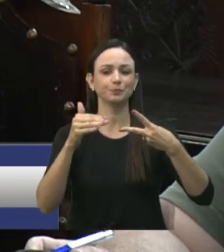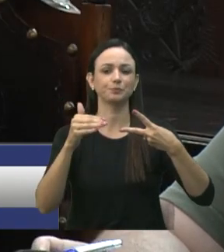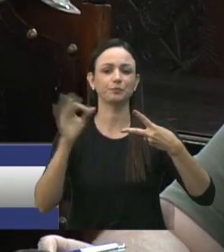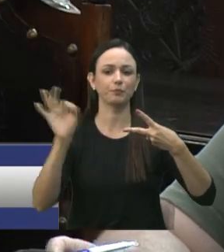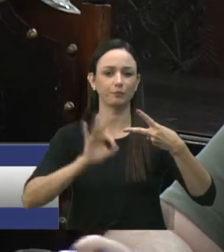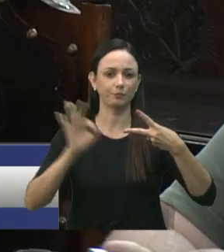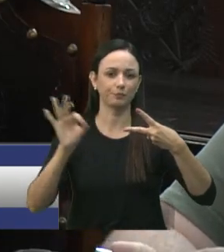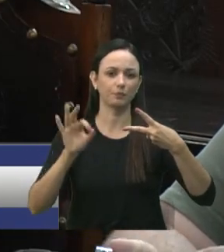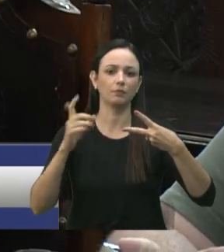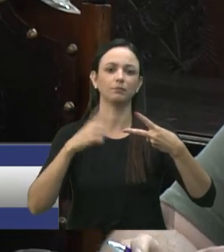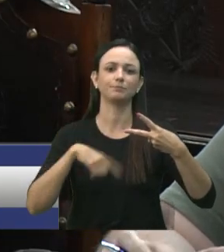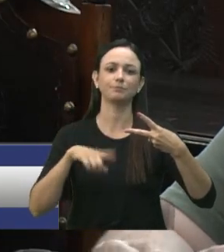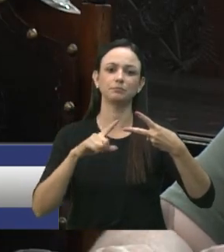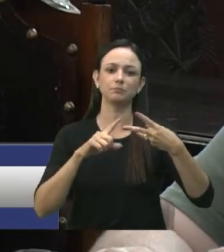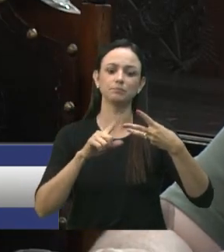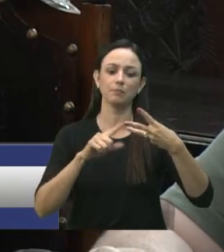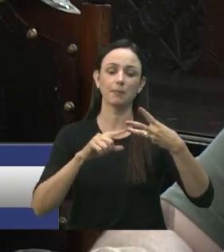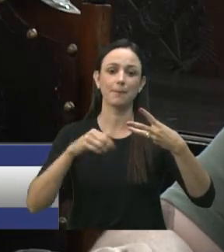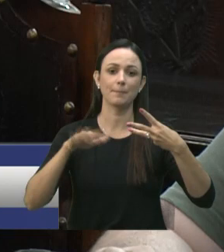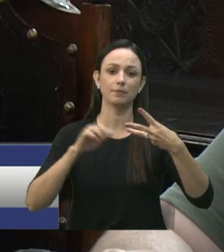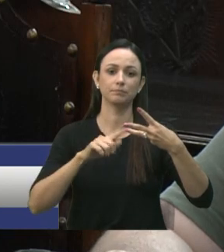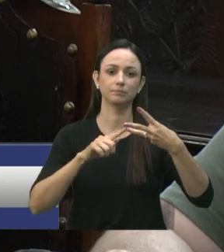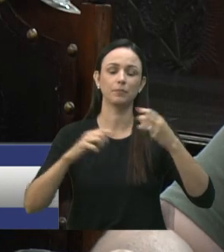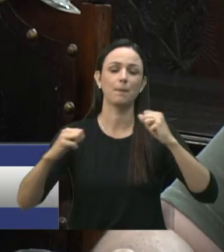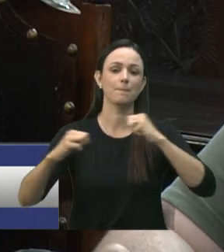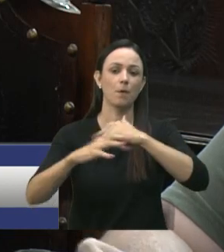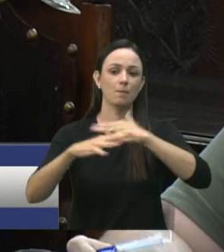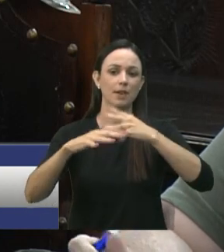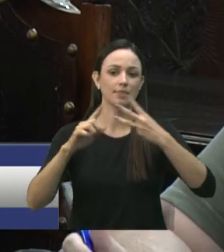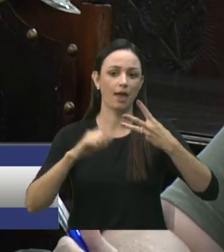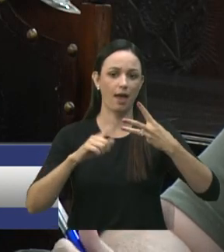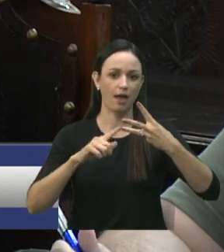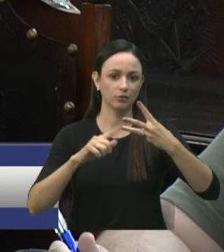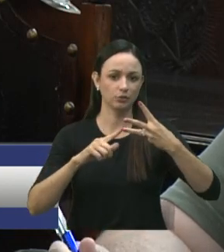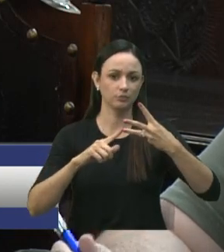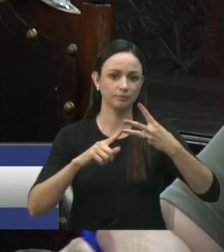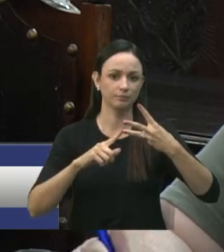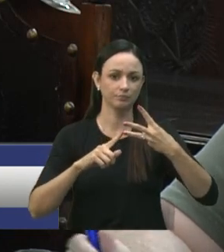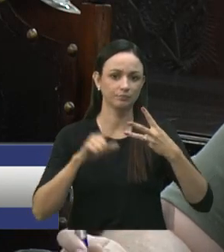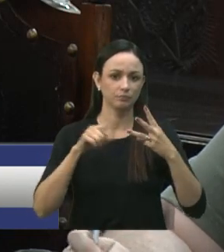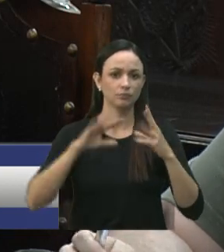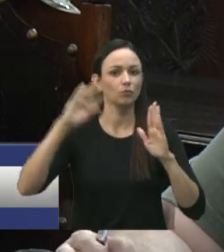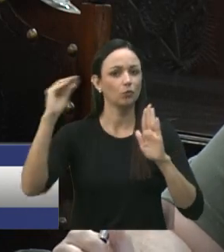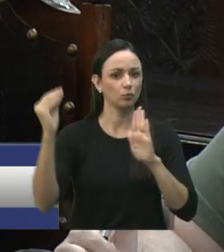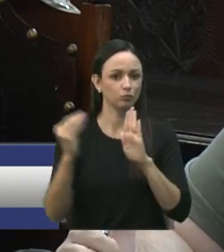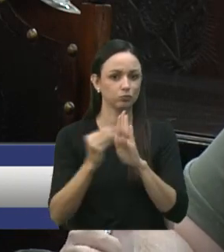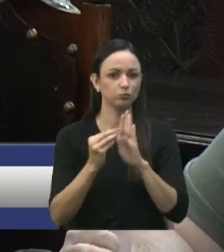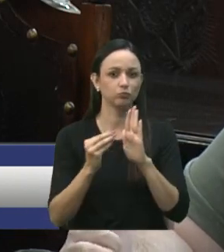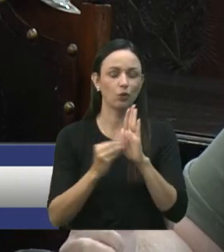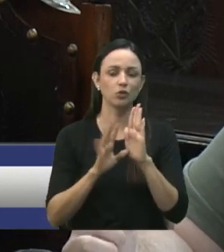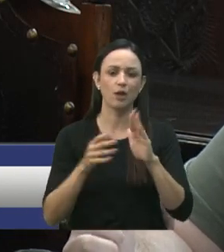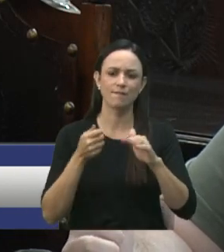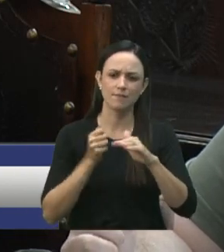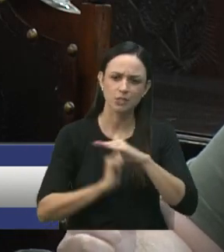E aí, óbvio, né, com uma distância bem grande, vem a mobilidade urbana. Isso já inclui os